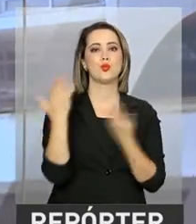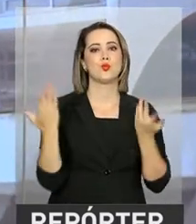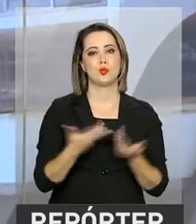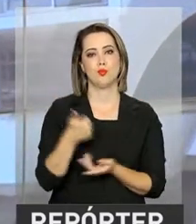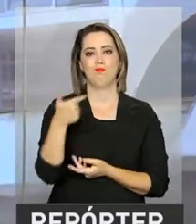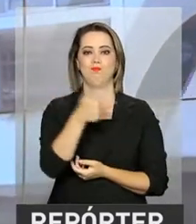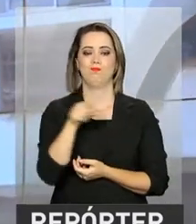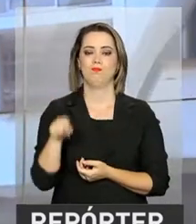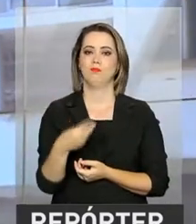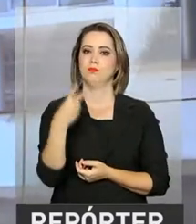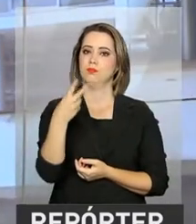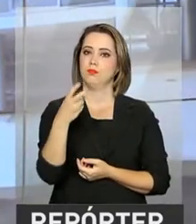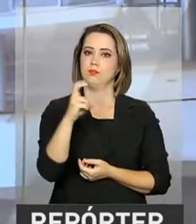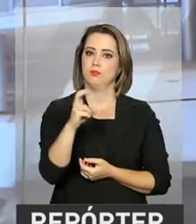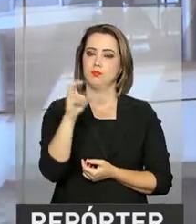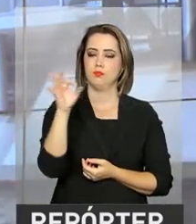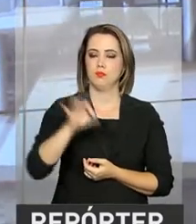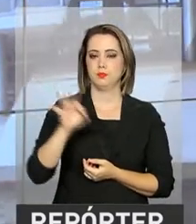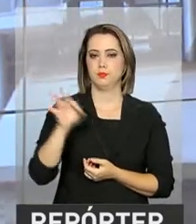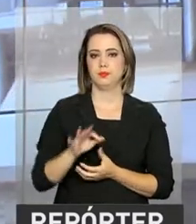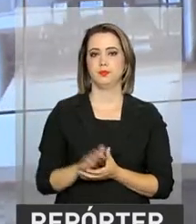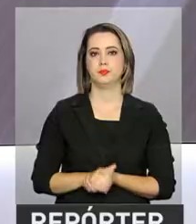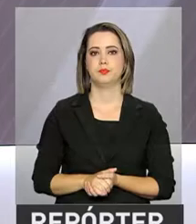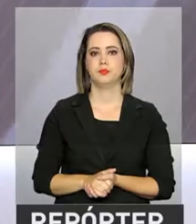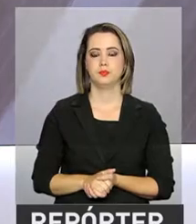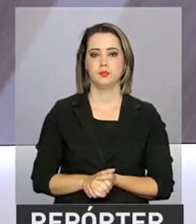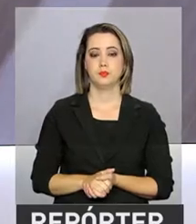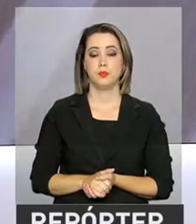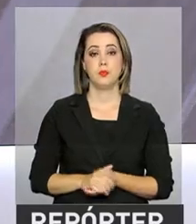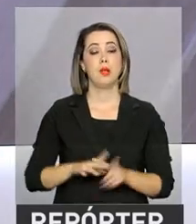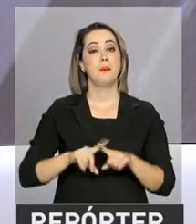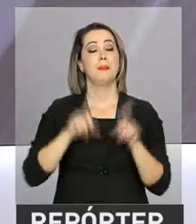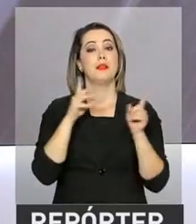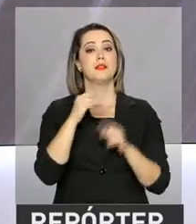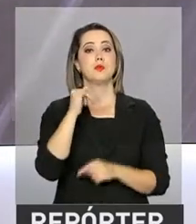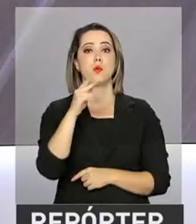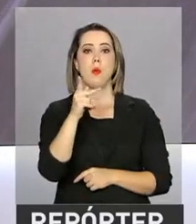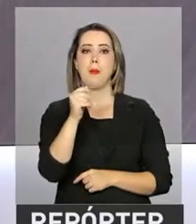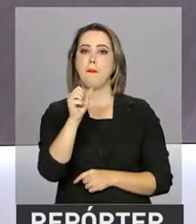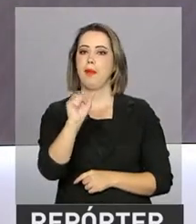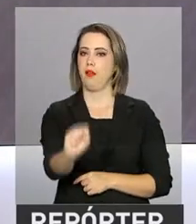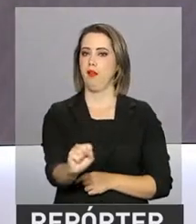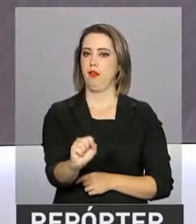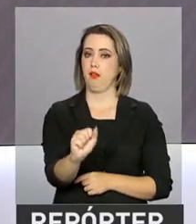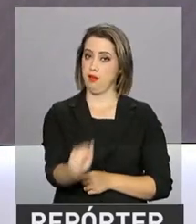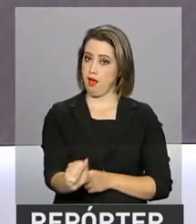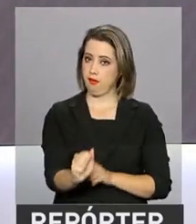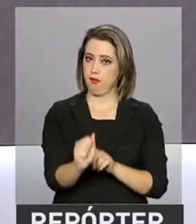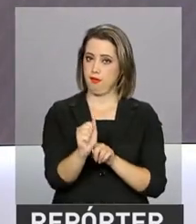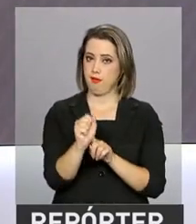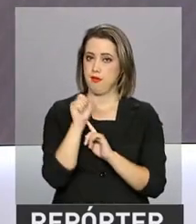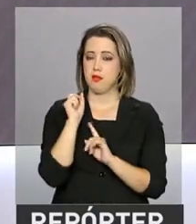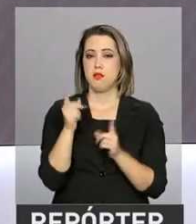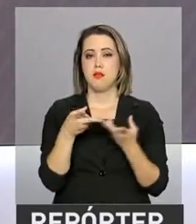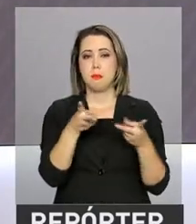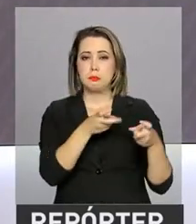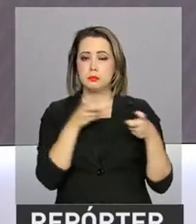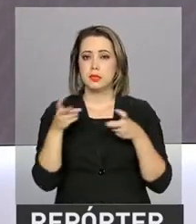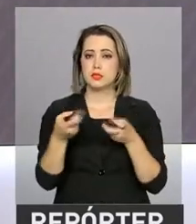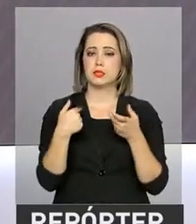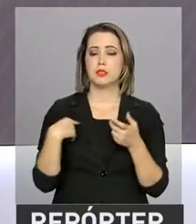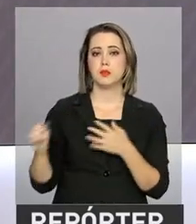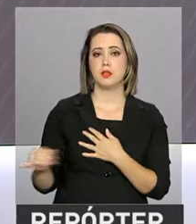hoje está em 12,25%. Já o IPEA, o Instituto de Pesquisa Econômica Aplicada, prevê que a